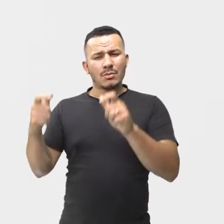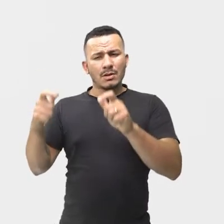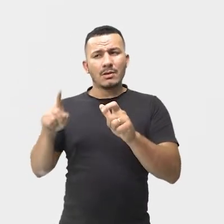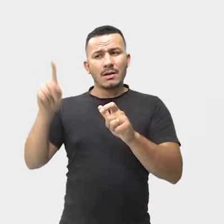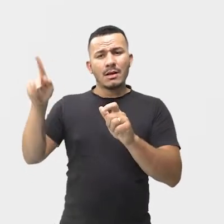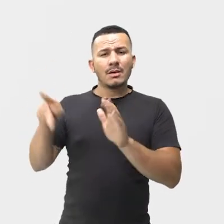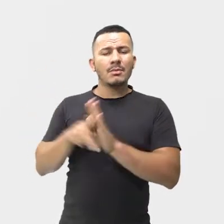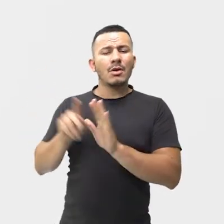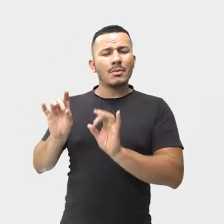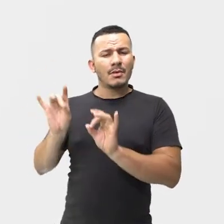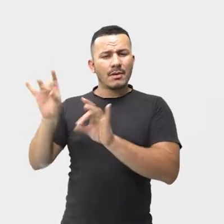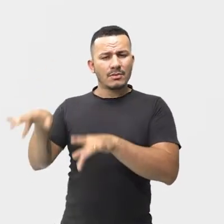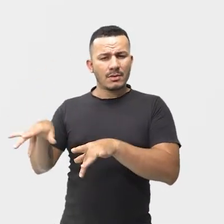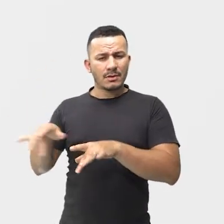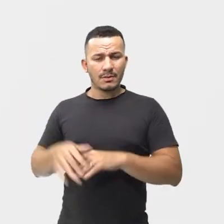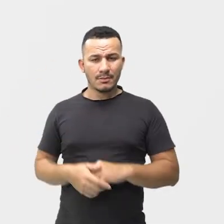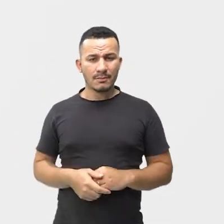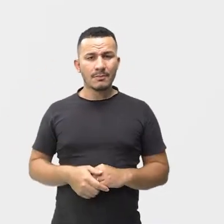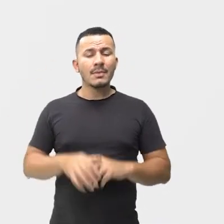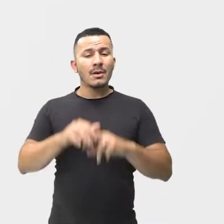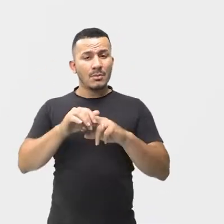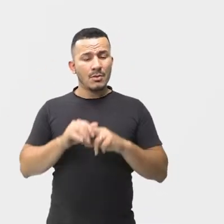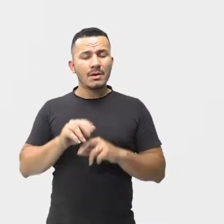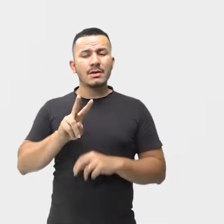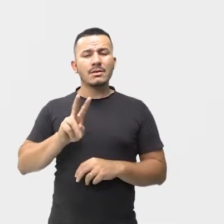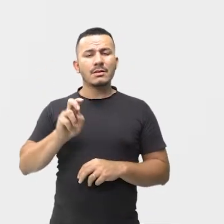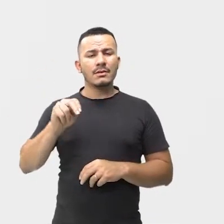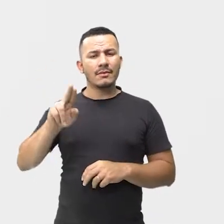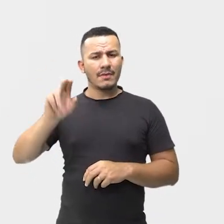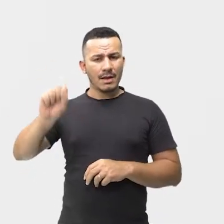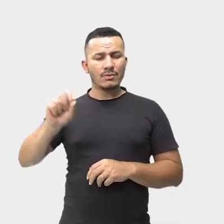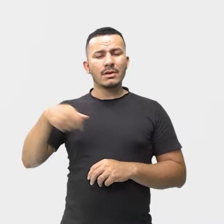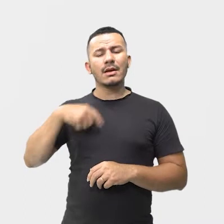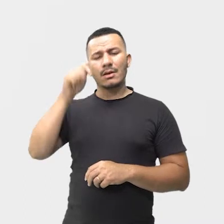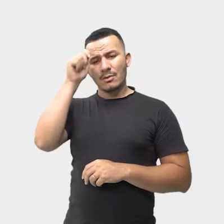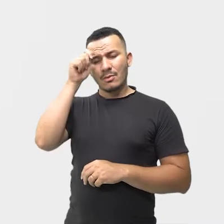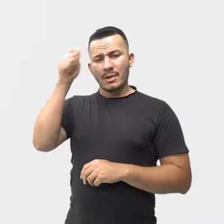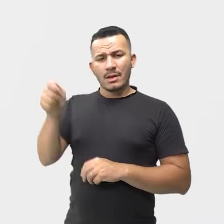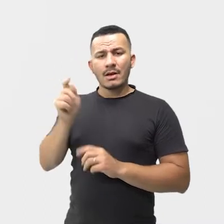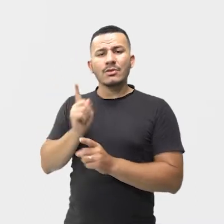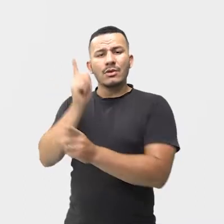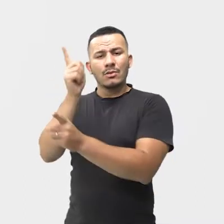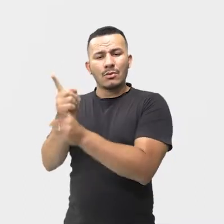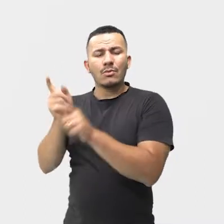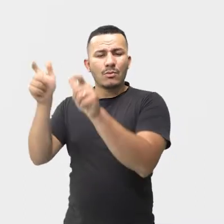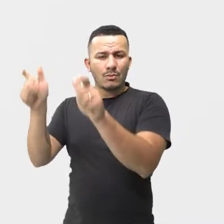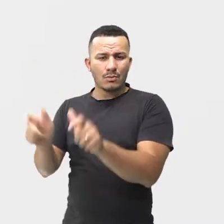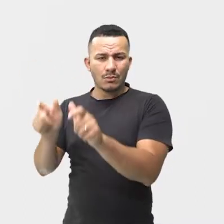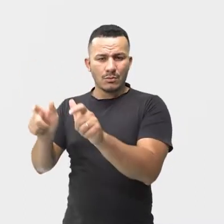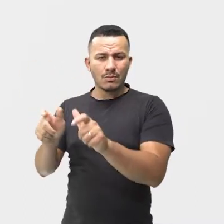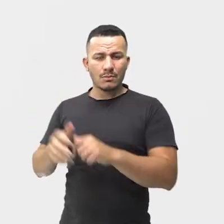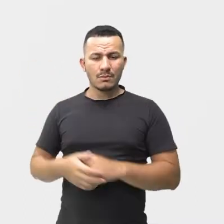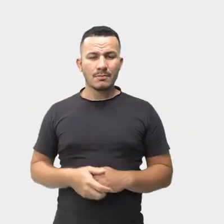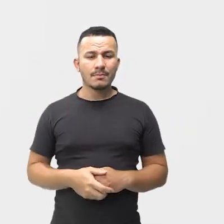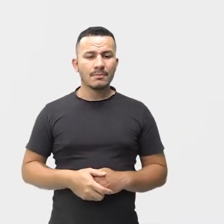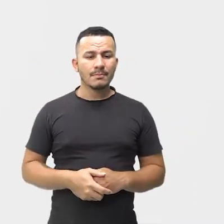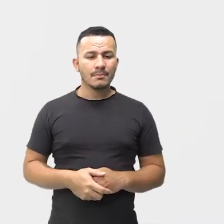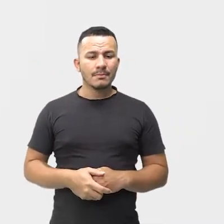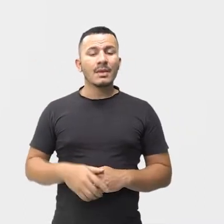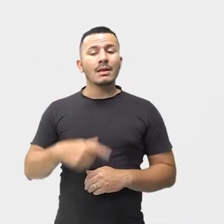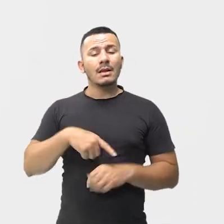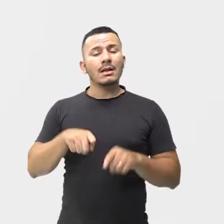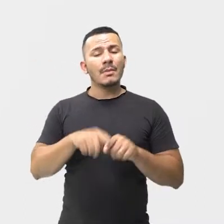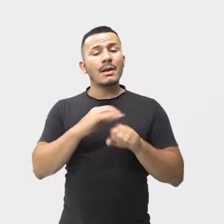na Austrália. Então, é por isso o nome, Vênus de Willendorf, devido ao lugar que ela foi encontrada. Bem, ela possui